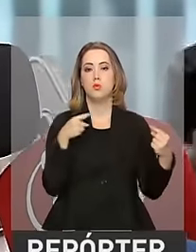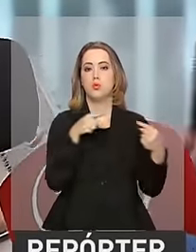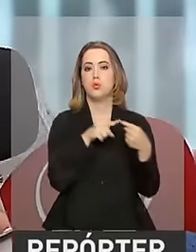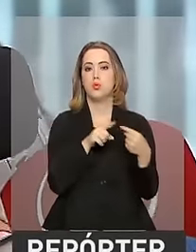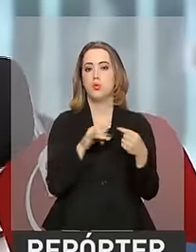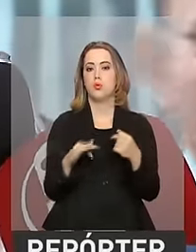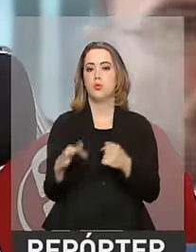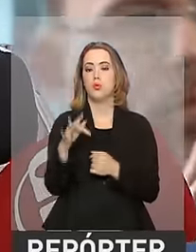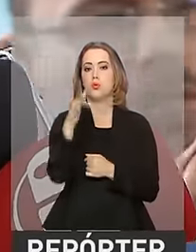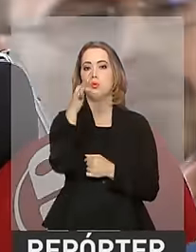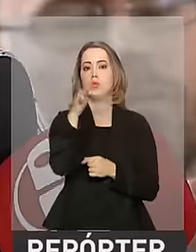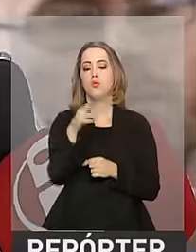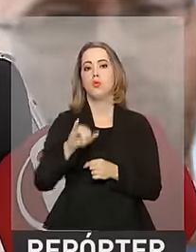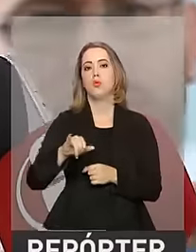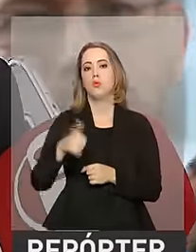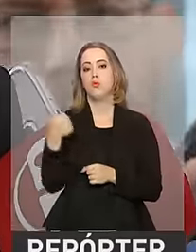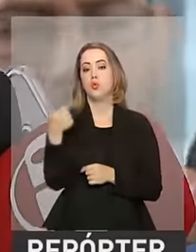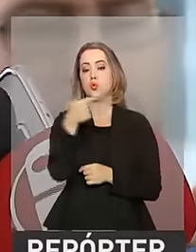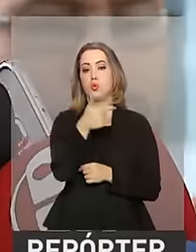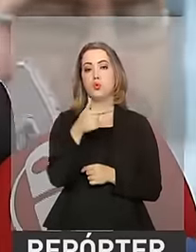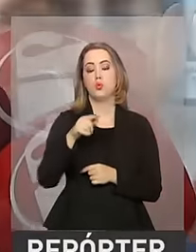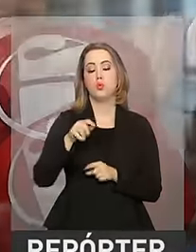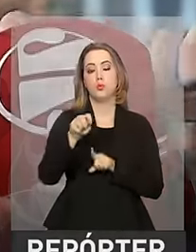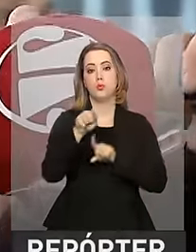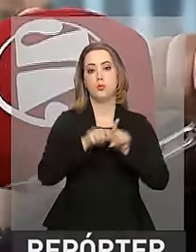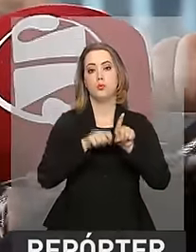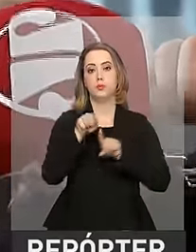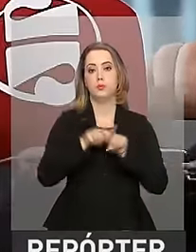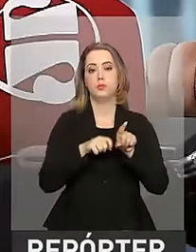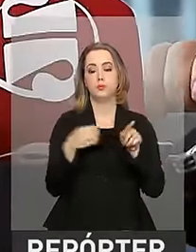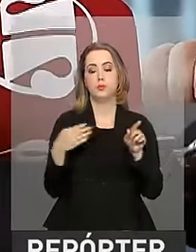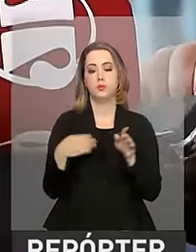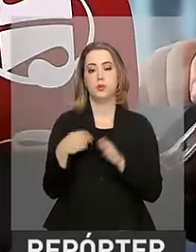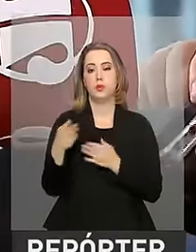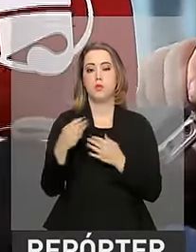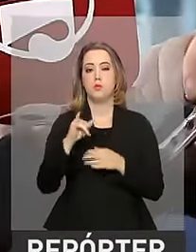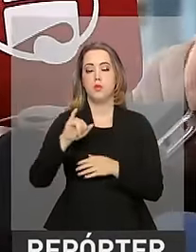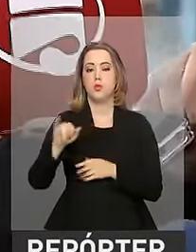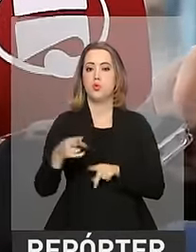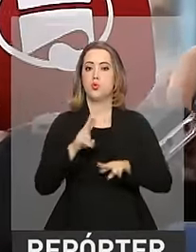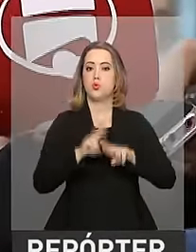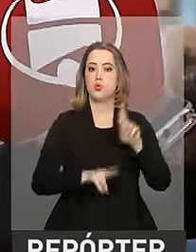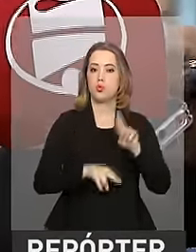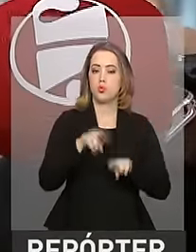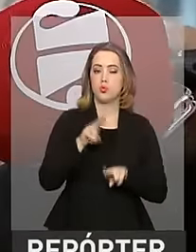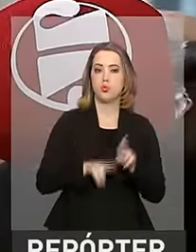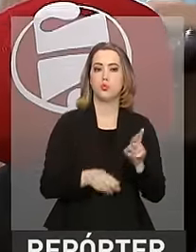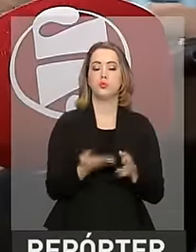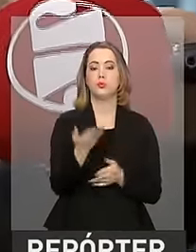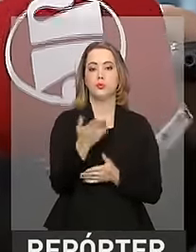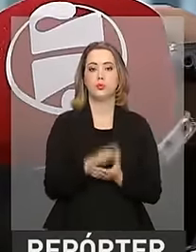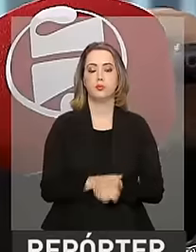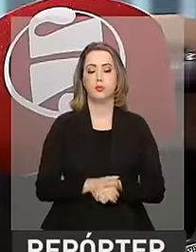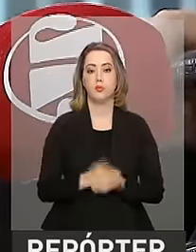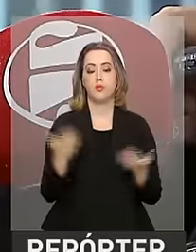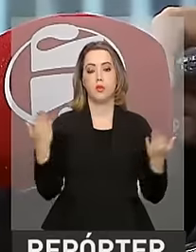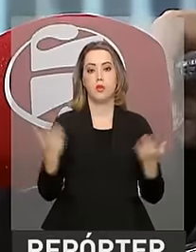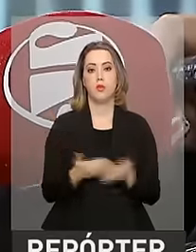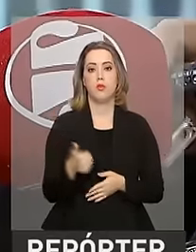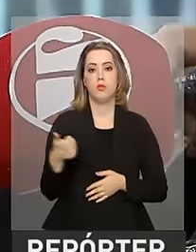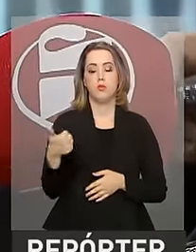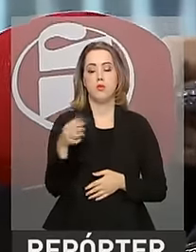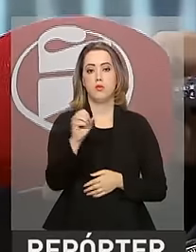inflação de 12 meses medida até Junho uma mudança com relação ao texto original é que ficou acordado que a partir do